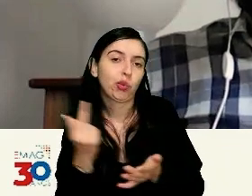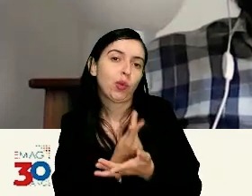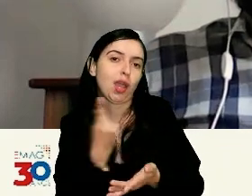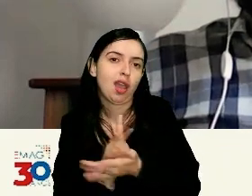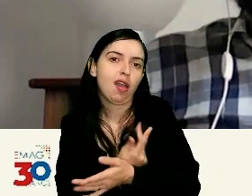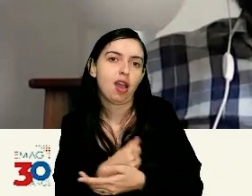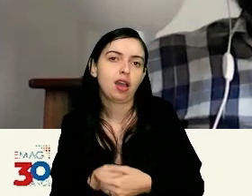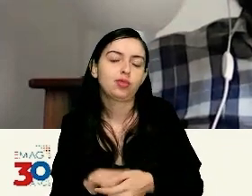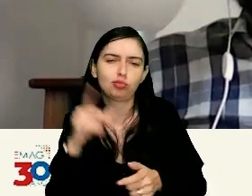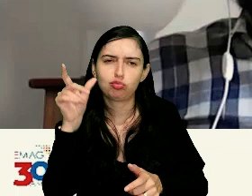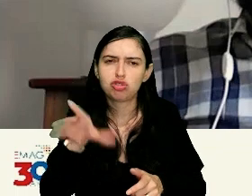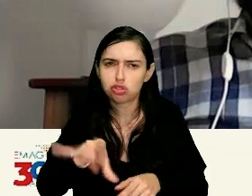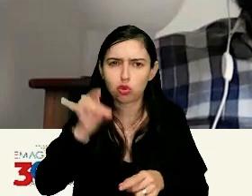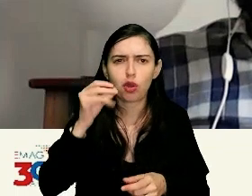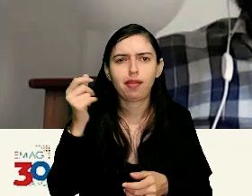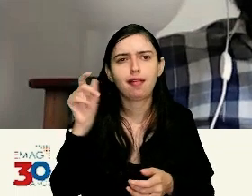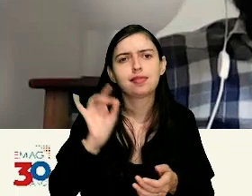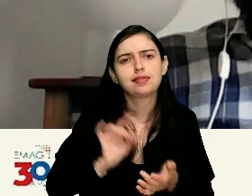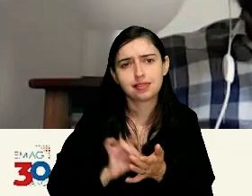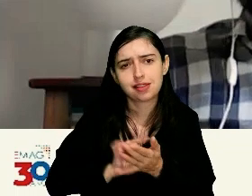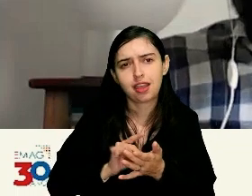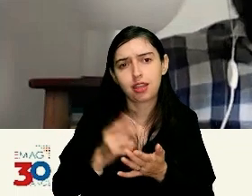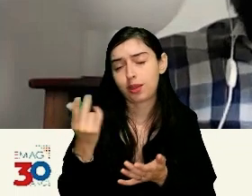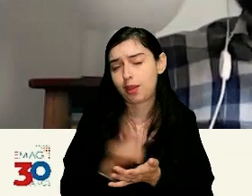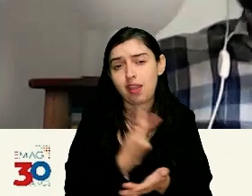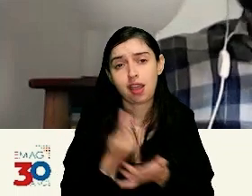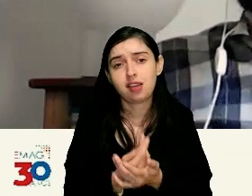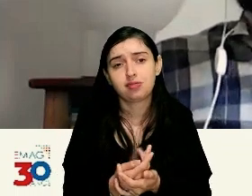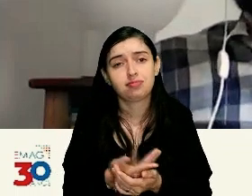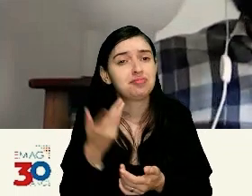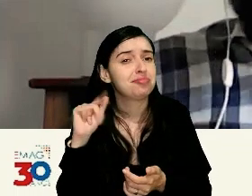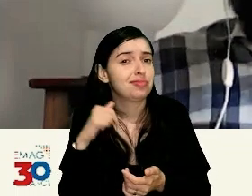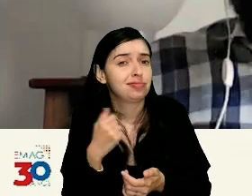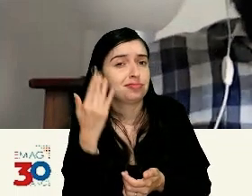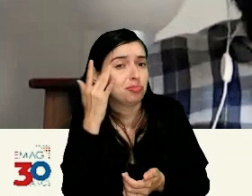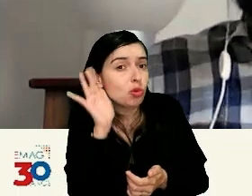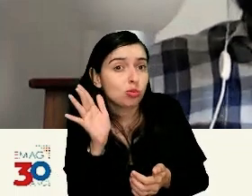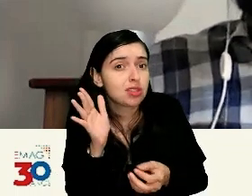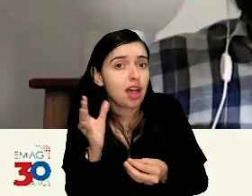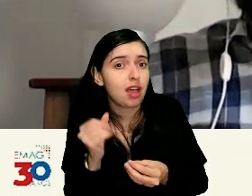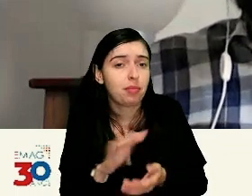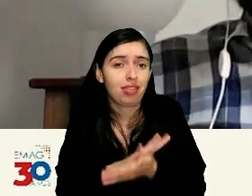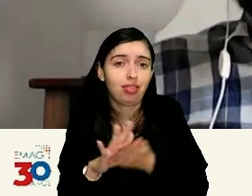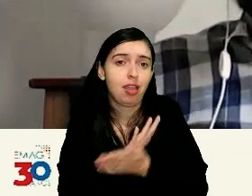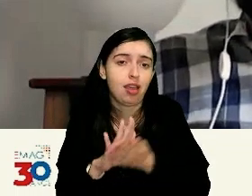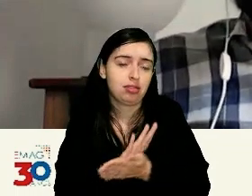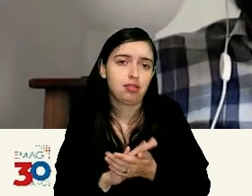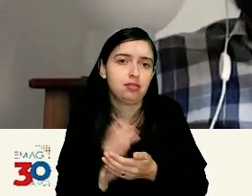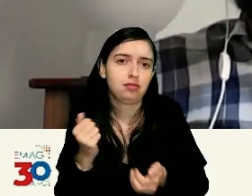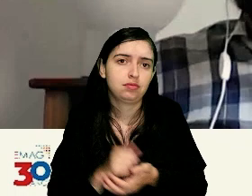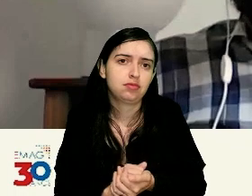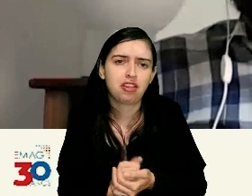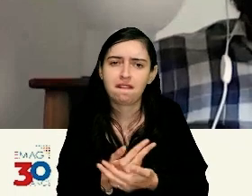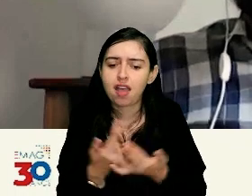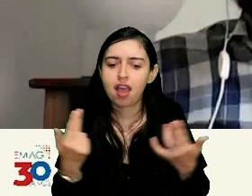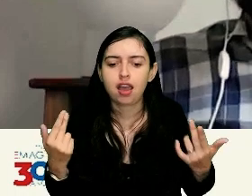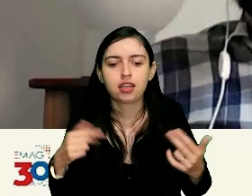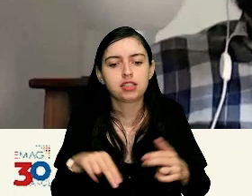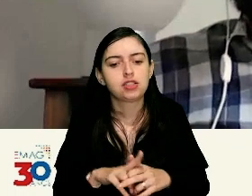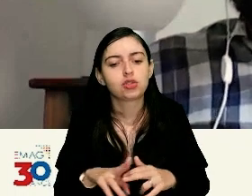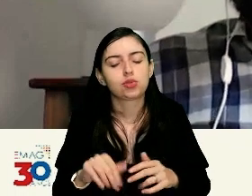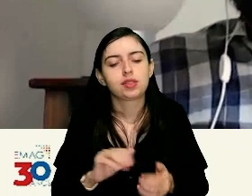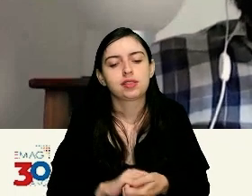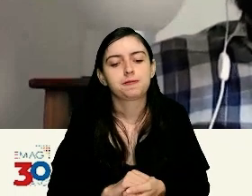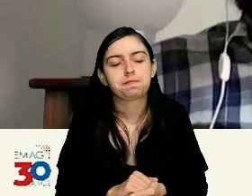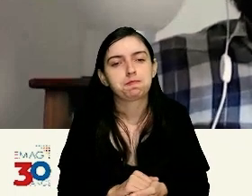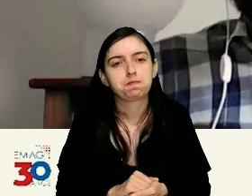decisão certa e errada, se a gente não sabe nada disso. Eu não sei nada de um monte de coisas. Diversidade, né? Exato,